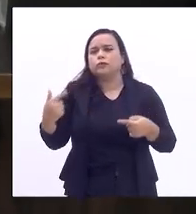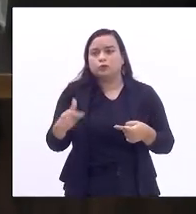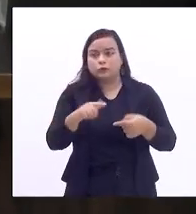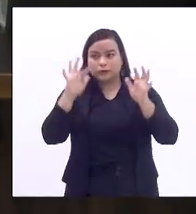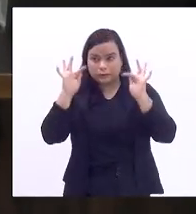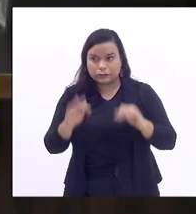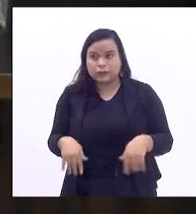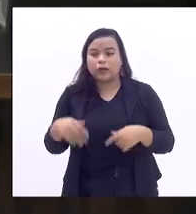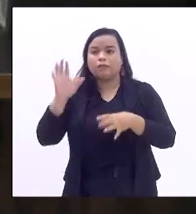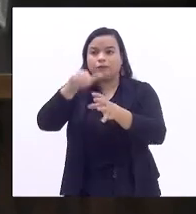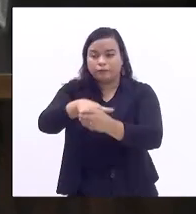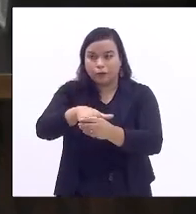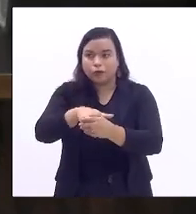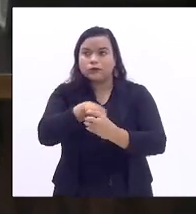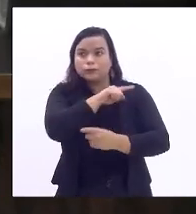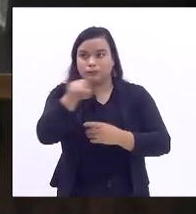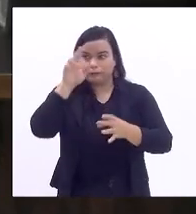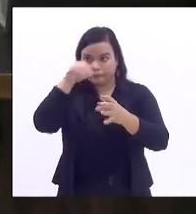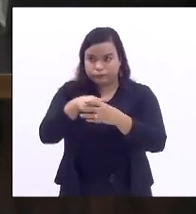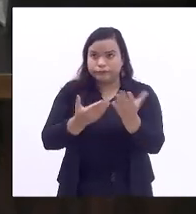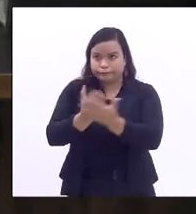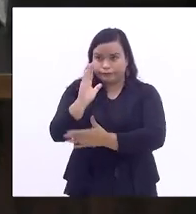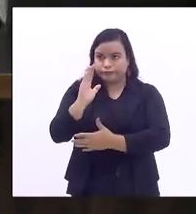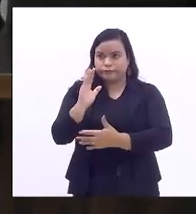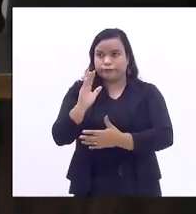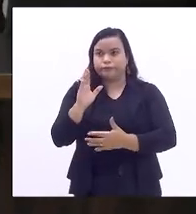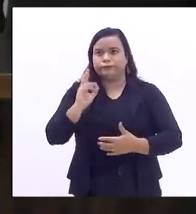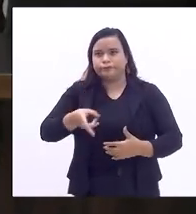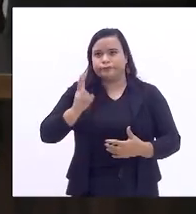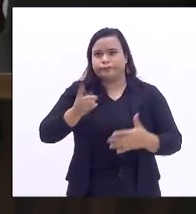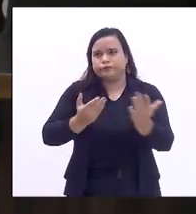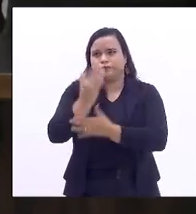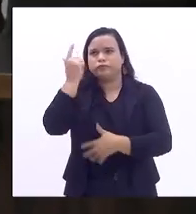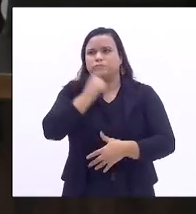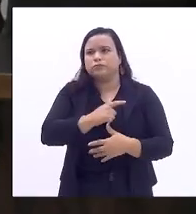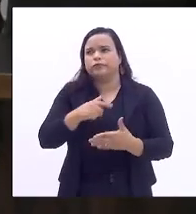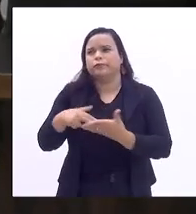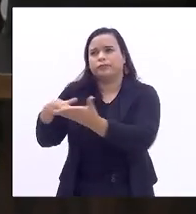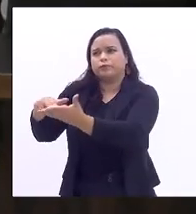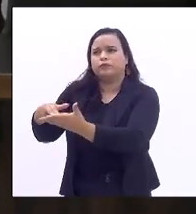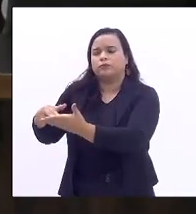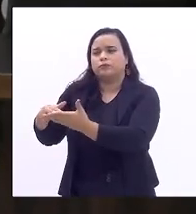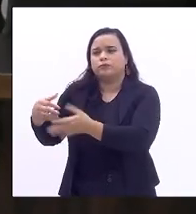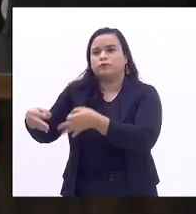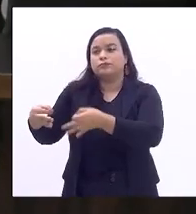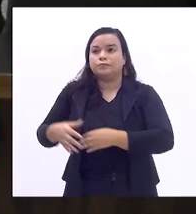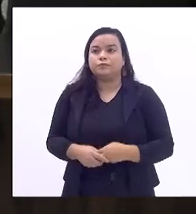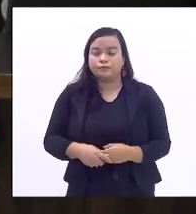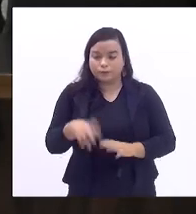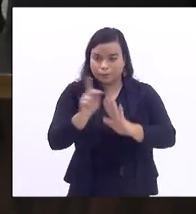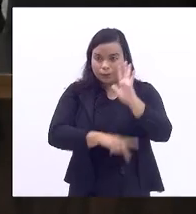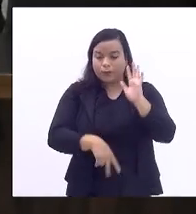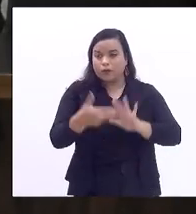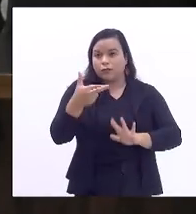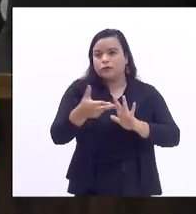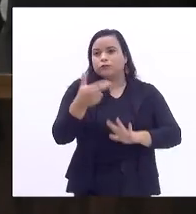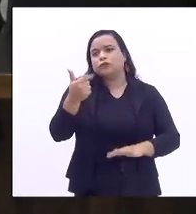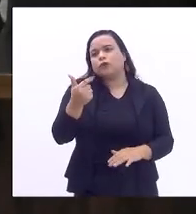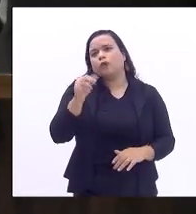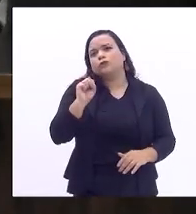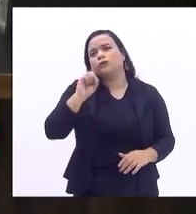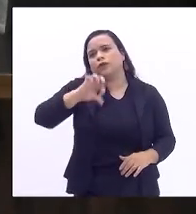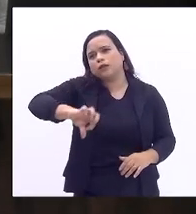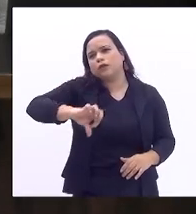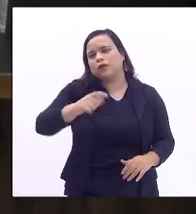era discutir encerrada a discussão e votação o senhor quer aprovam permaneçam Como estão aprovada vai à promulgação pode a solução